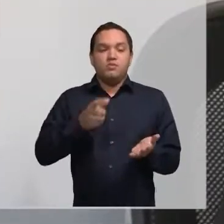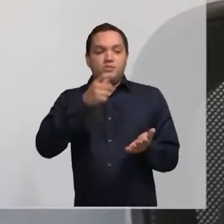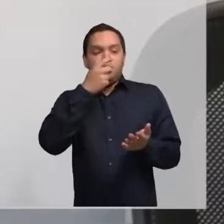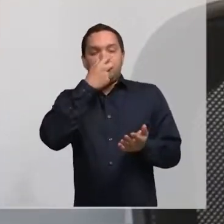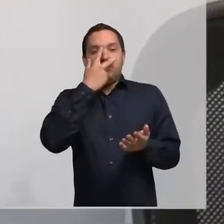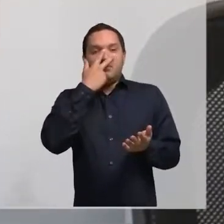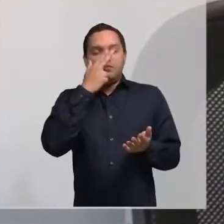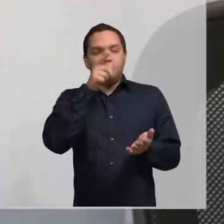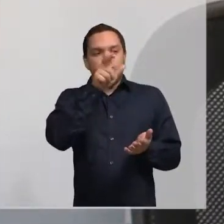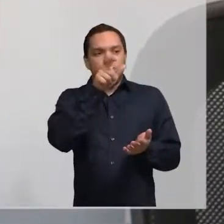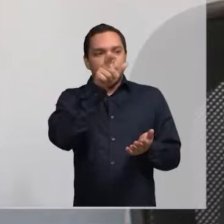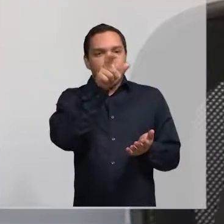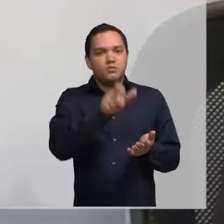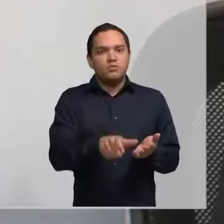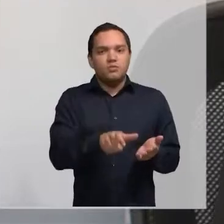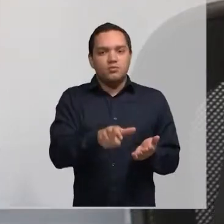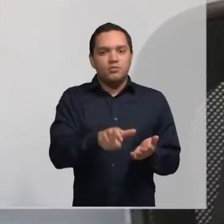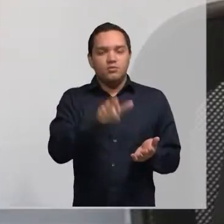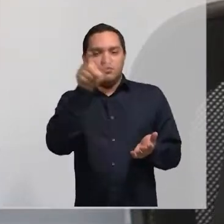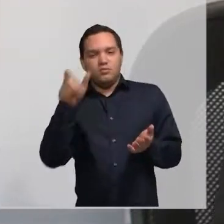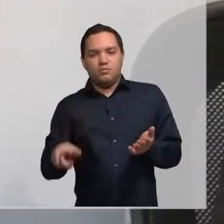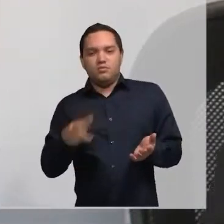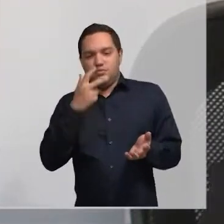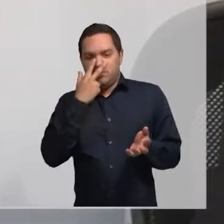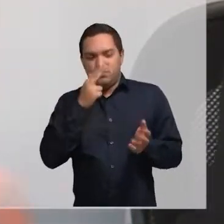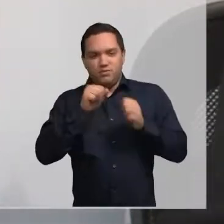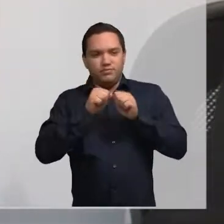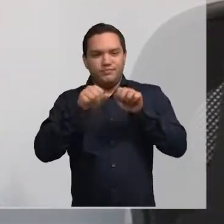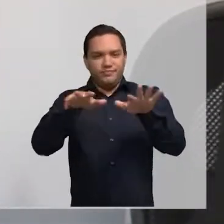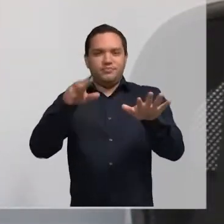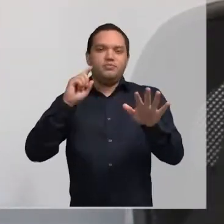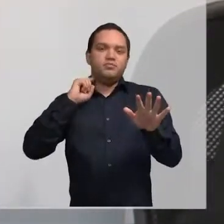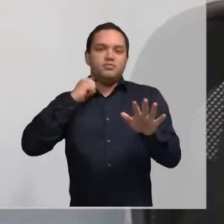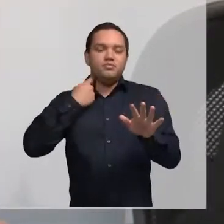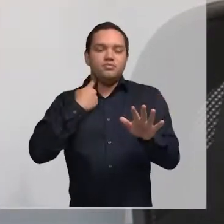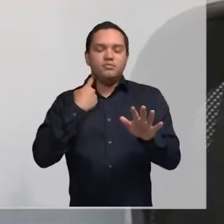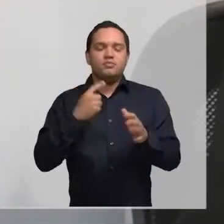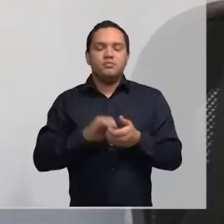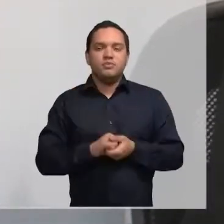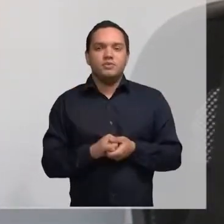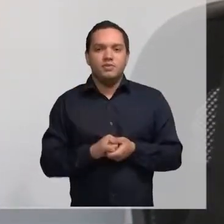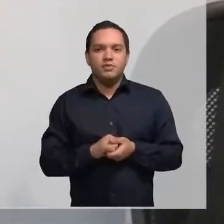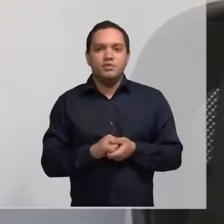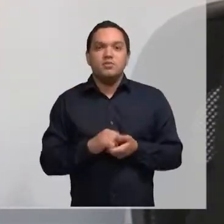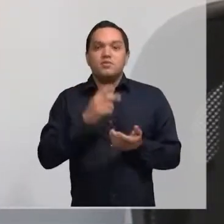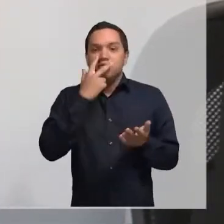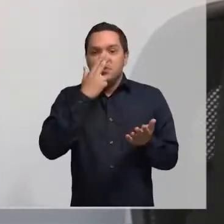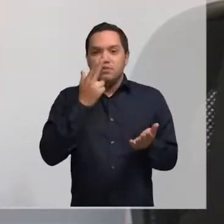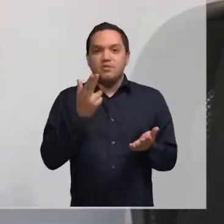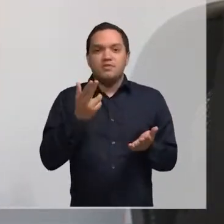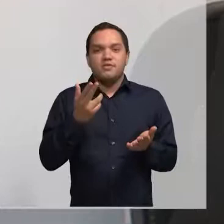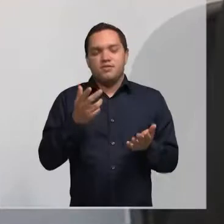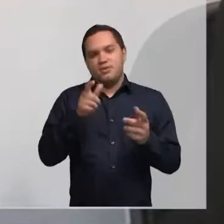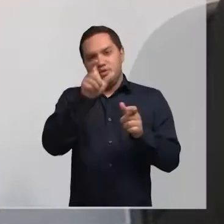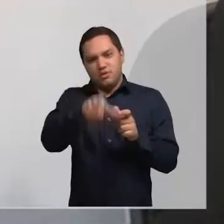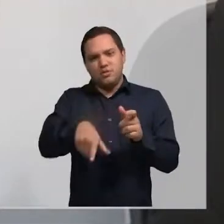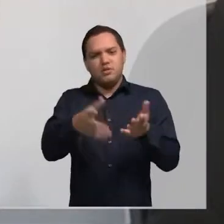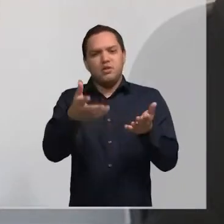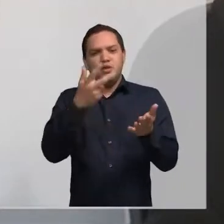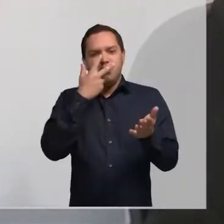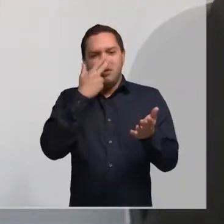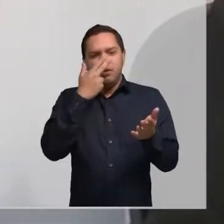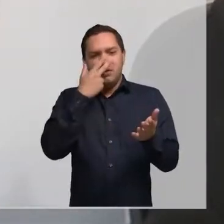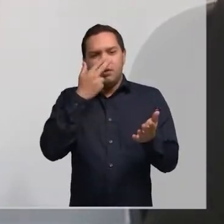sem separar o joio do trigo, Não deixou ninguém. deixou uma figura que está pegando o vazio e